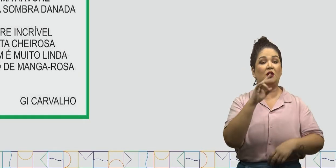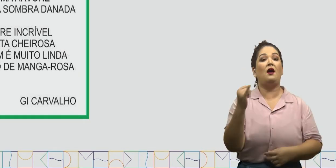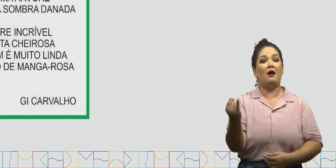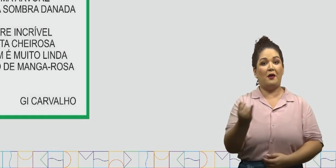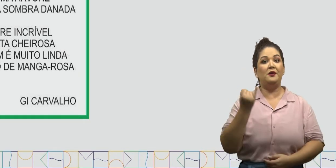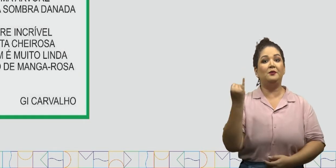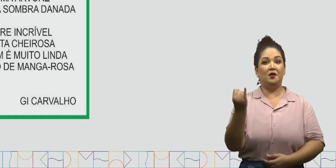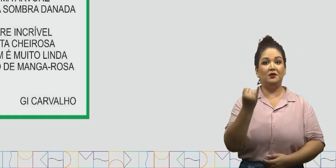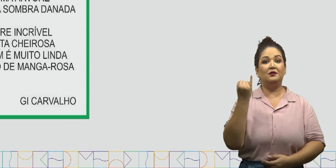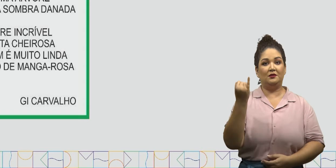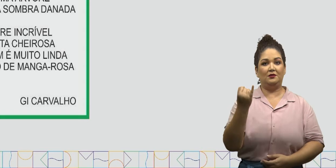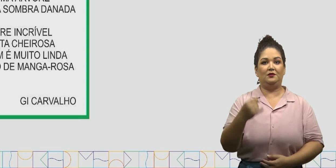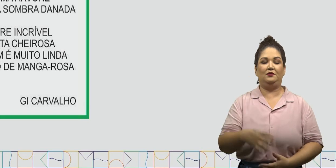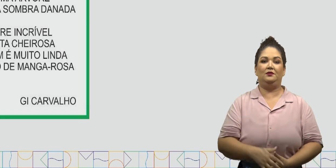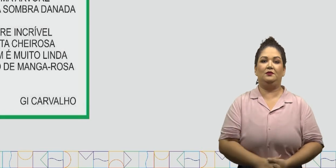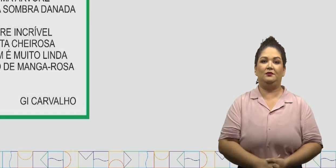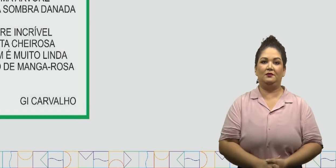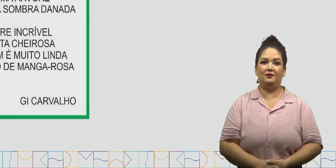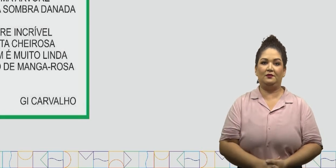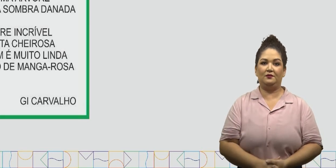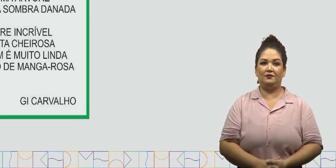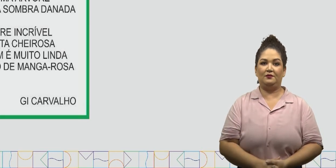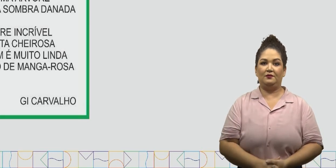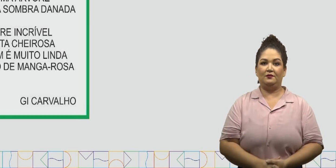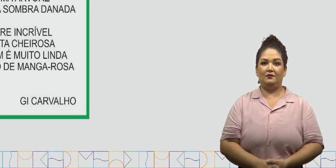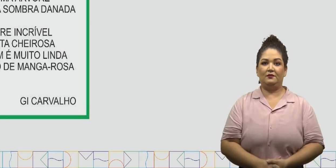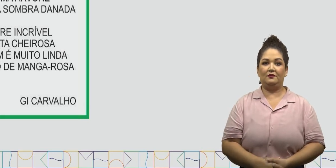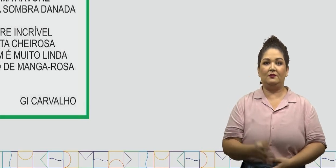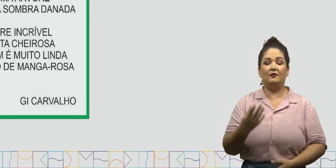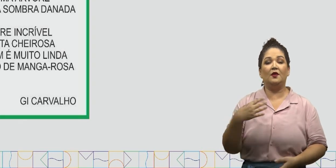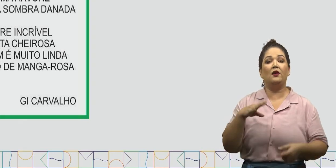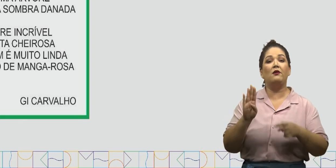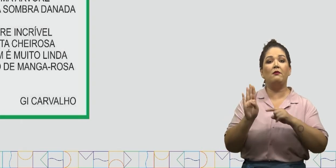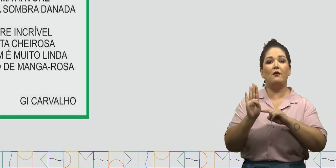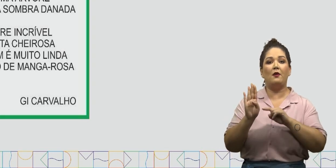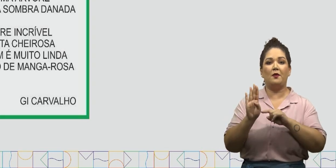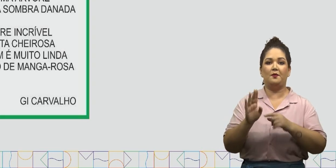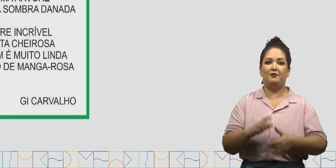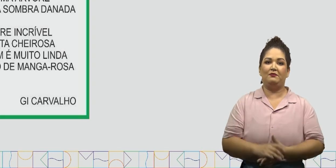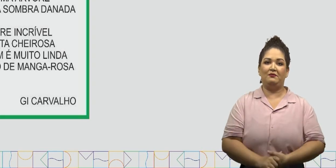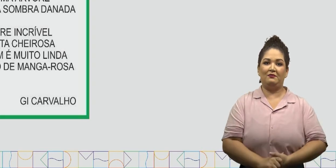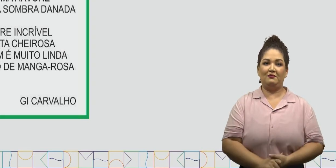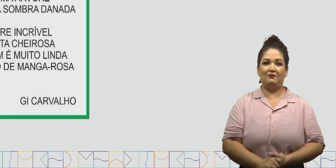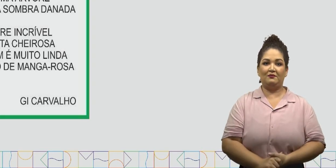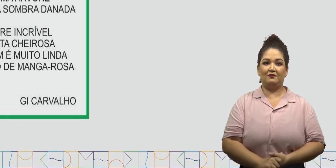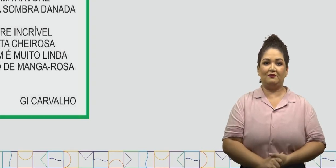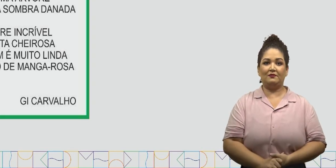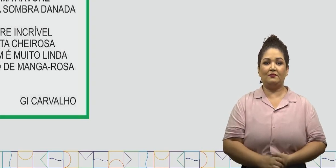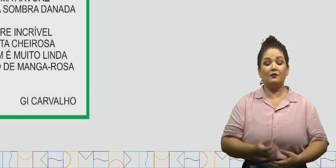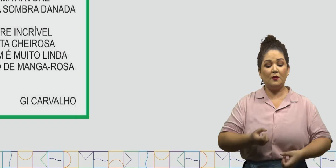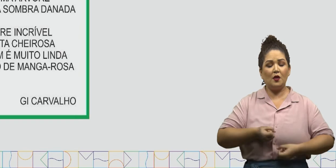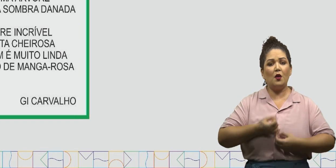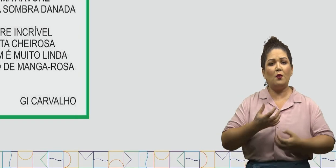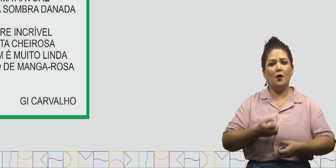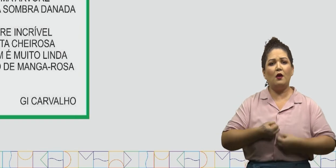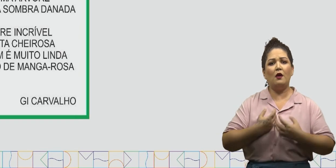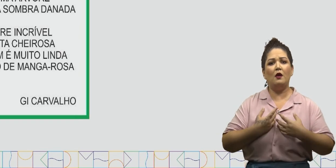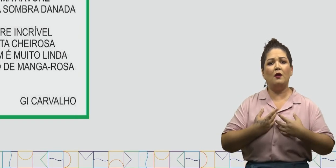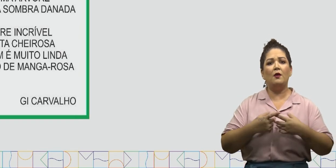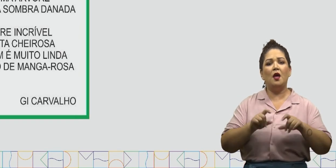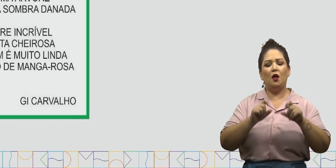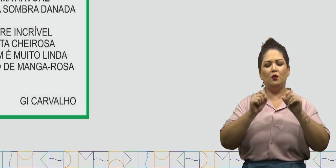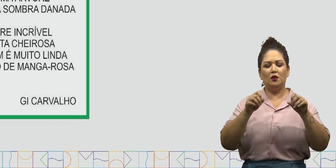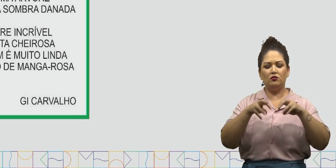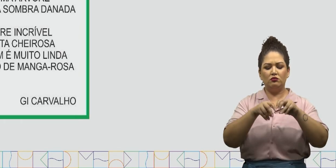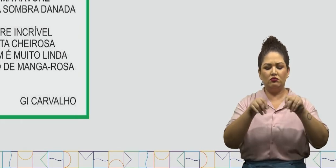muito importante para um texto. Vamos agora para a letrinha B. No poema, o